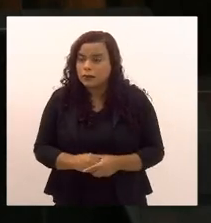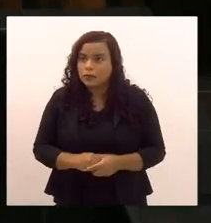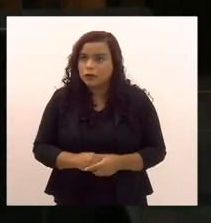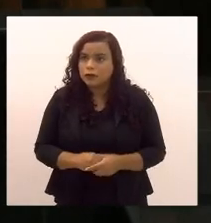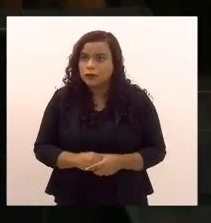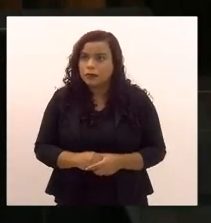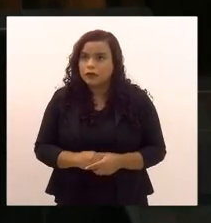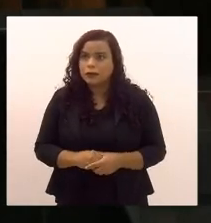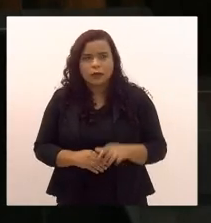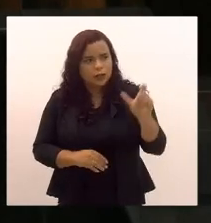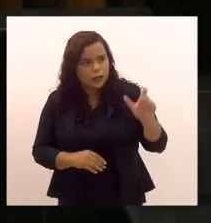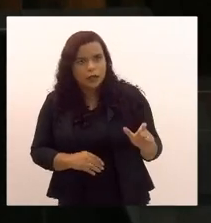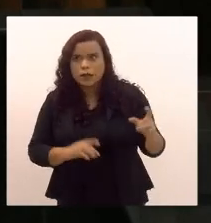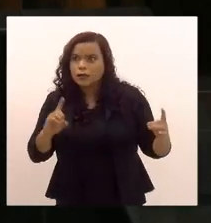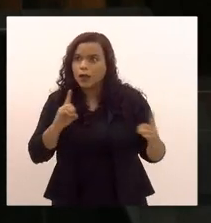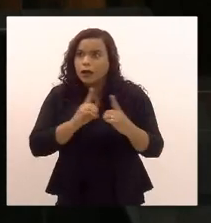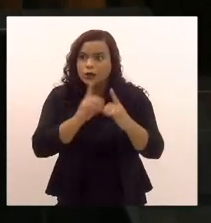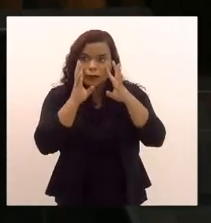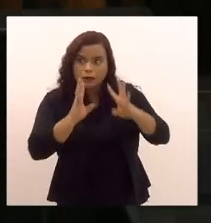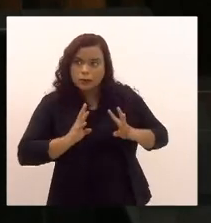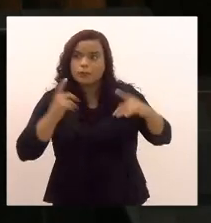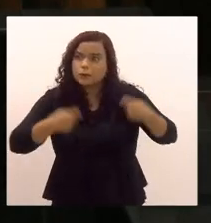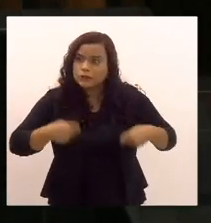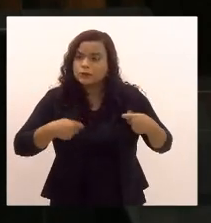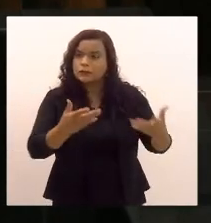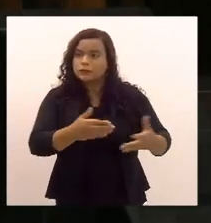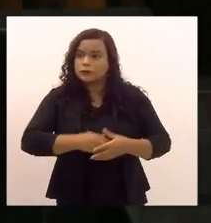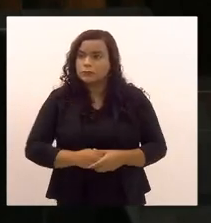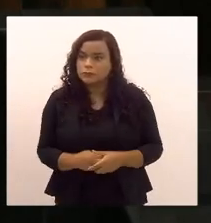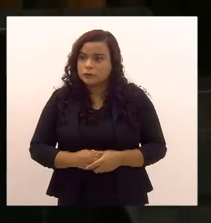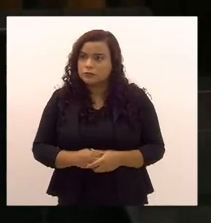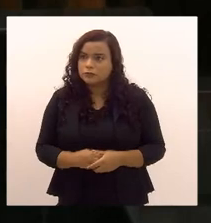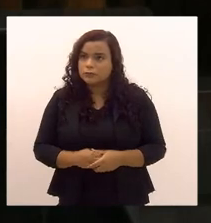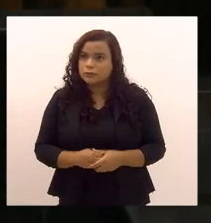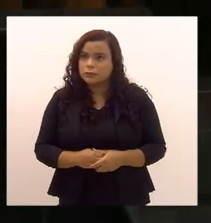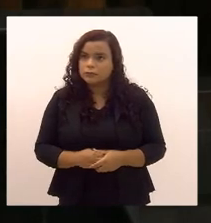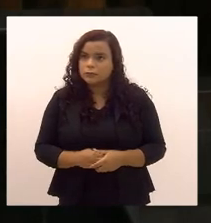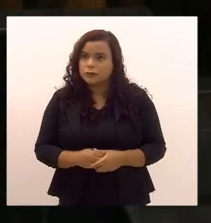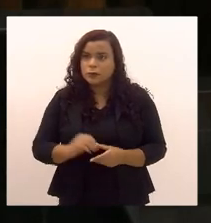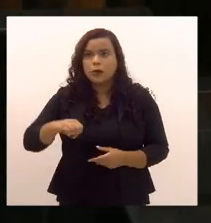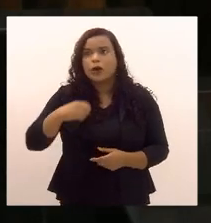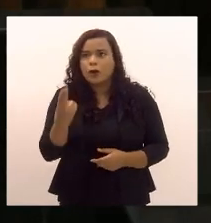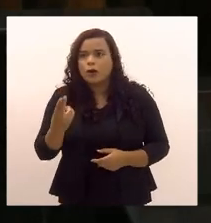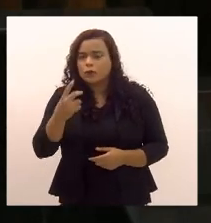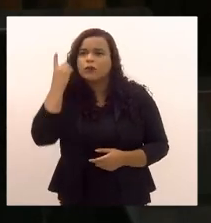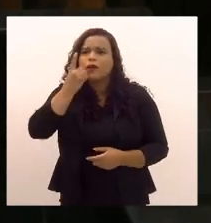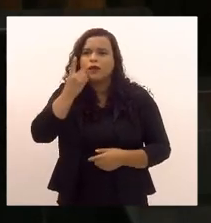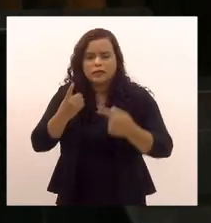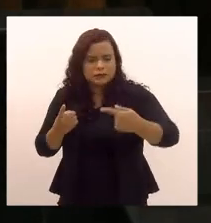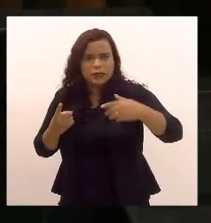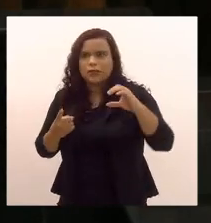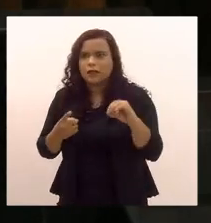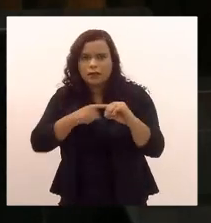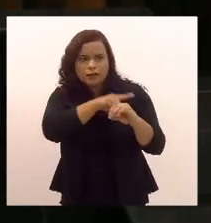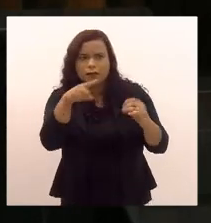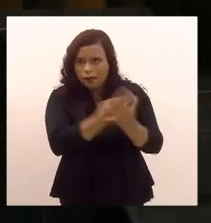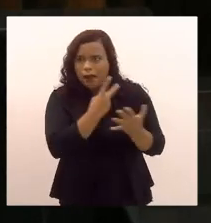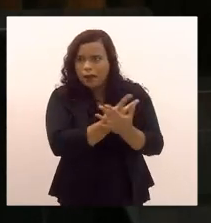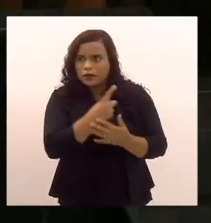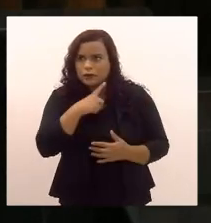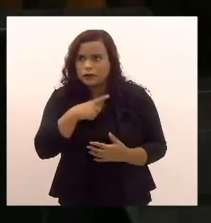e deve ter que atender o que está sendo pedido e o será possível e setenta deputados essa casa está